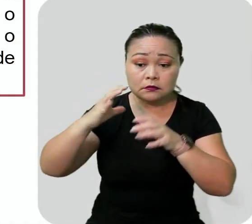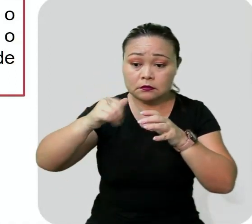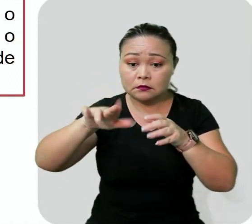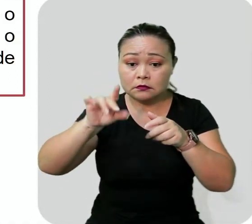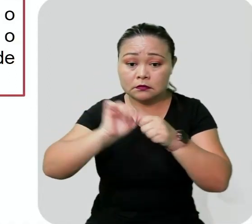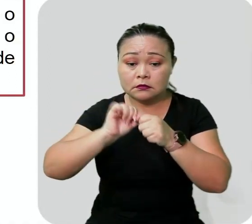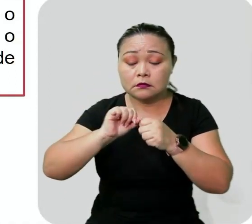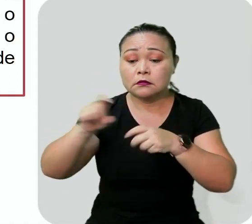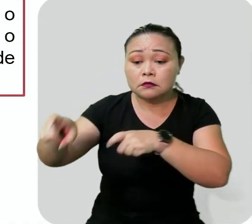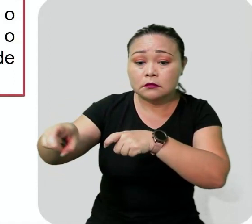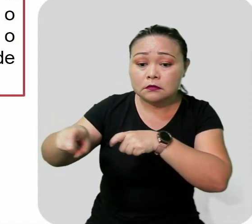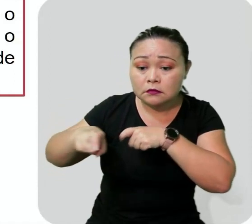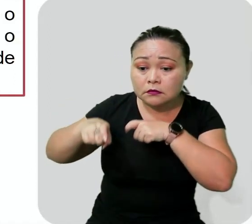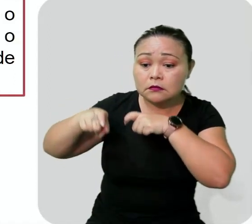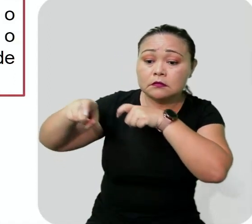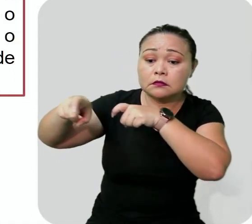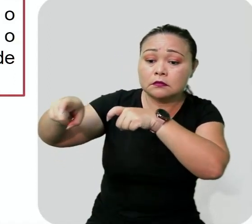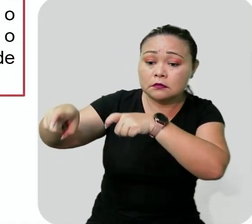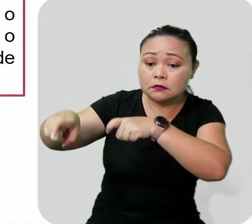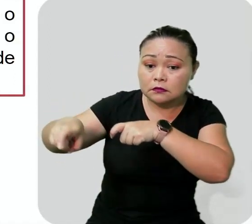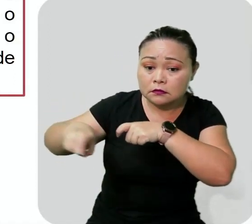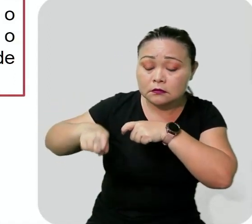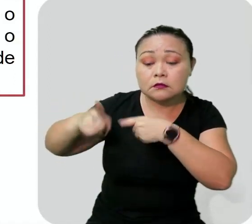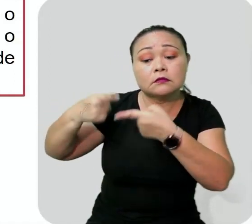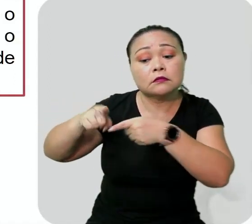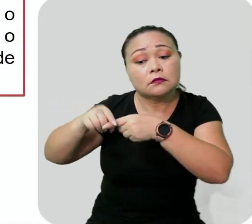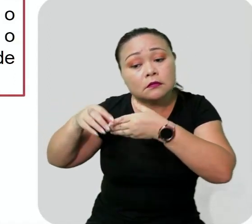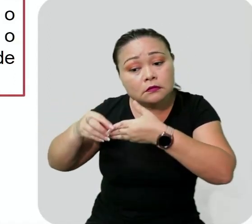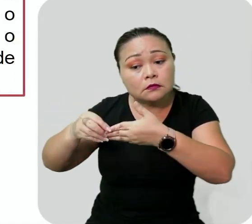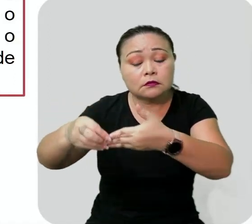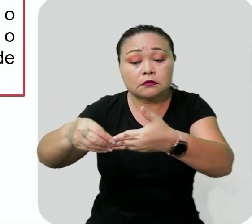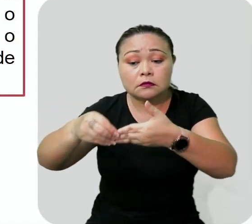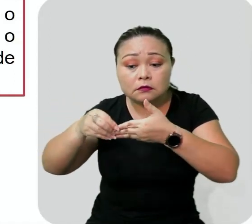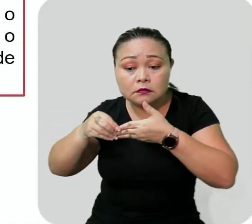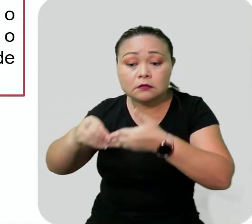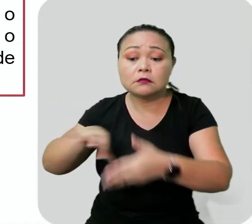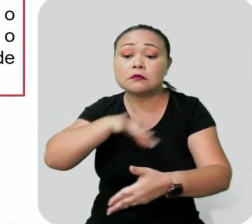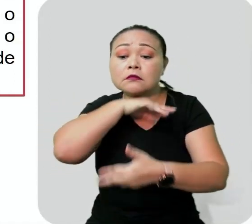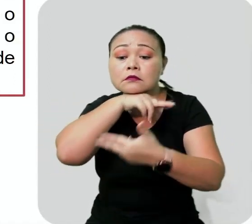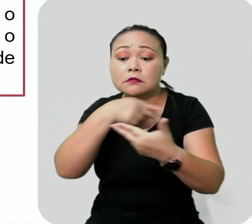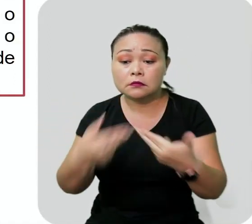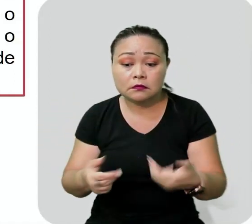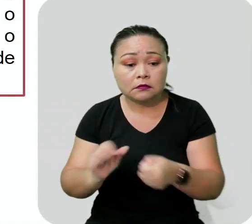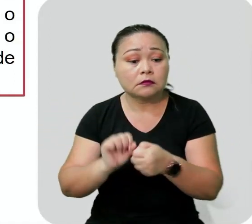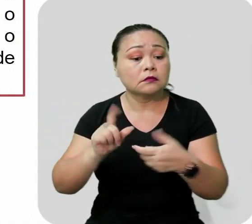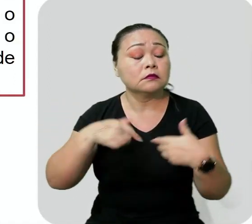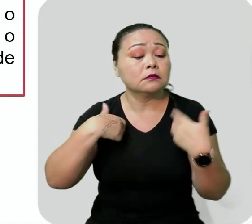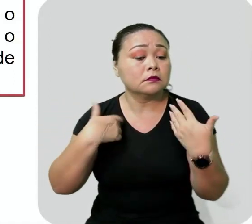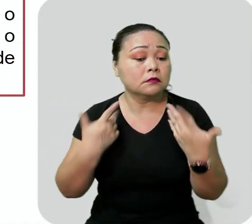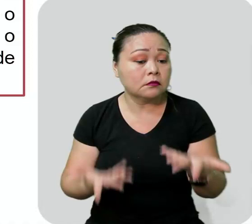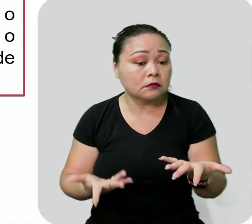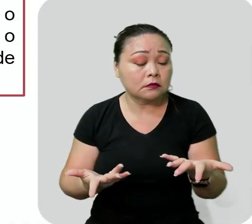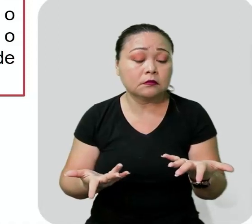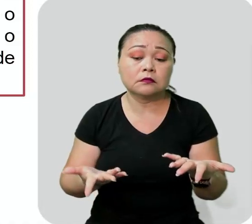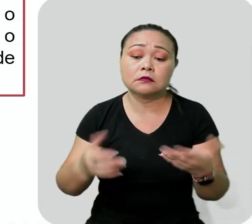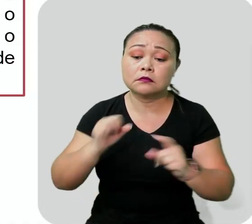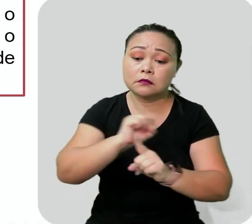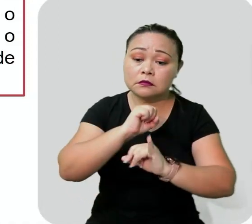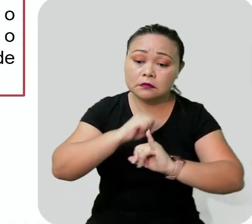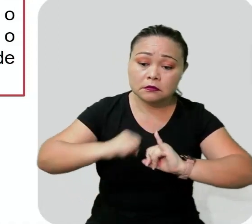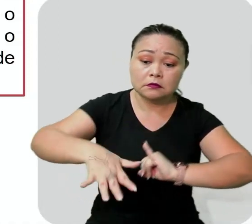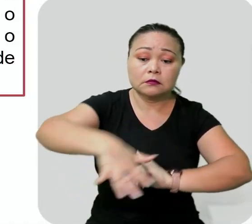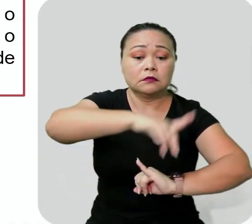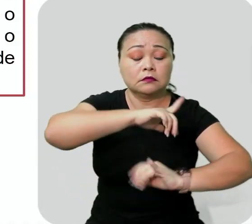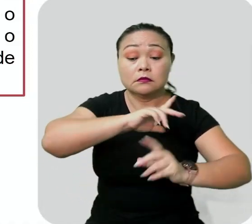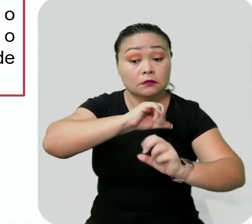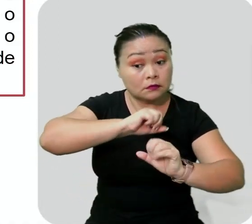da roda, do arado e também o transporte de animal, tá bom? A sociedade maia era dirigida